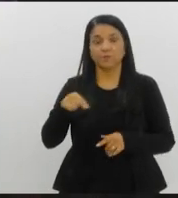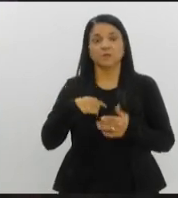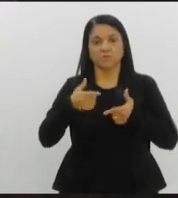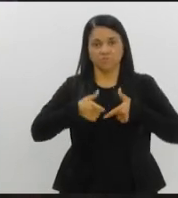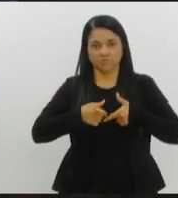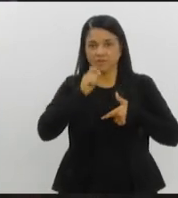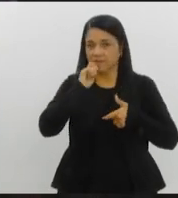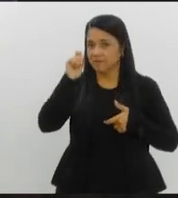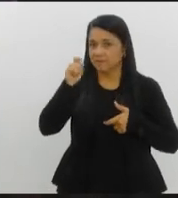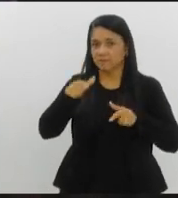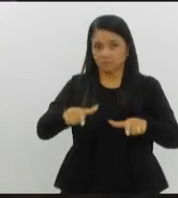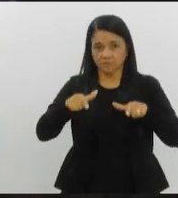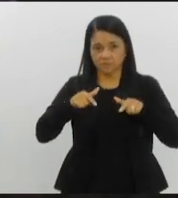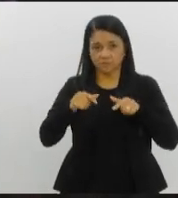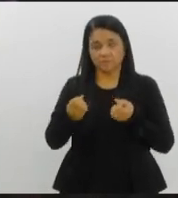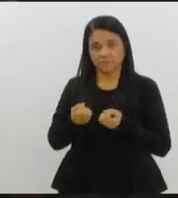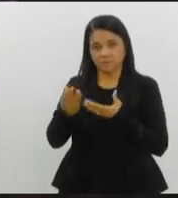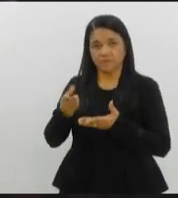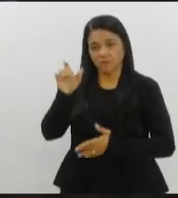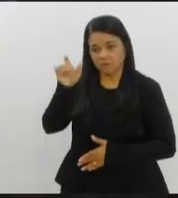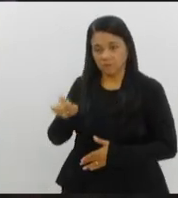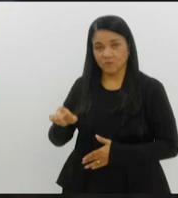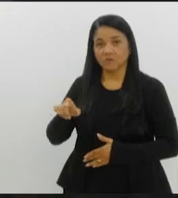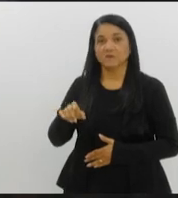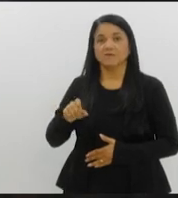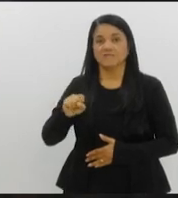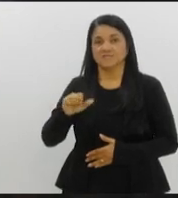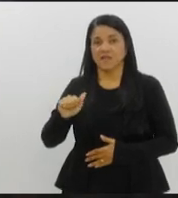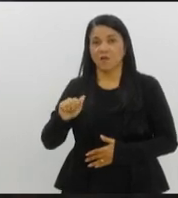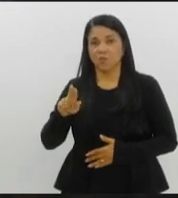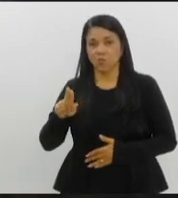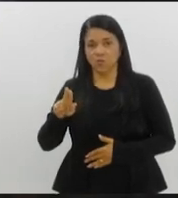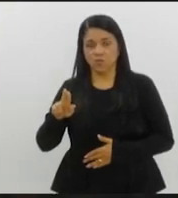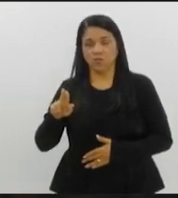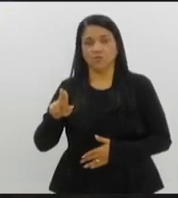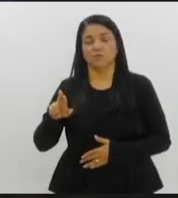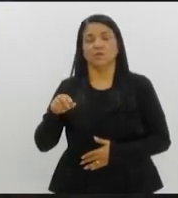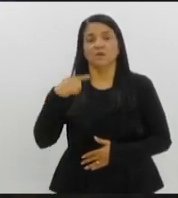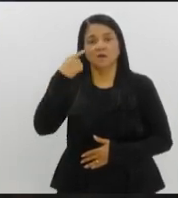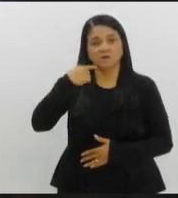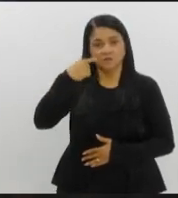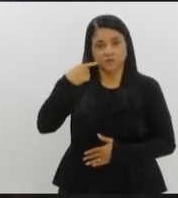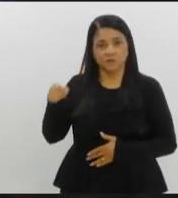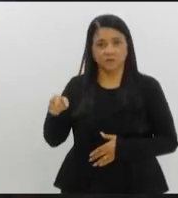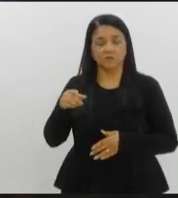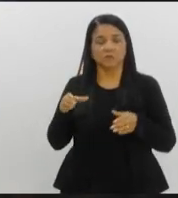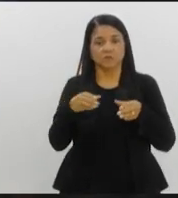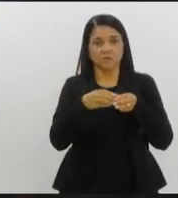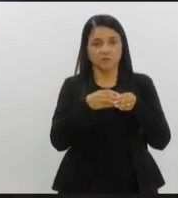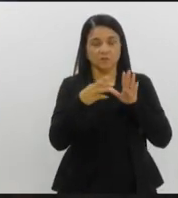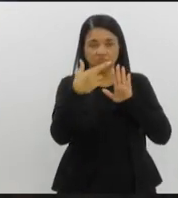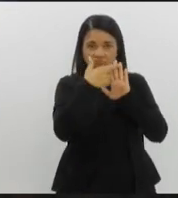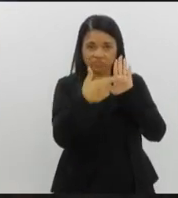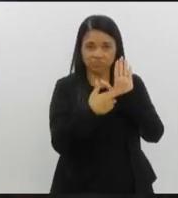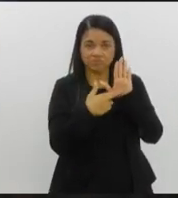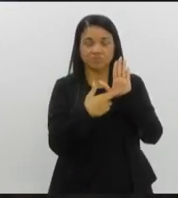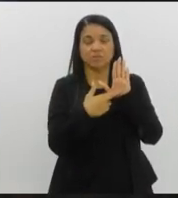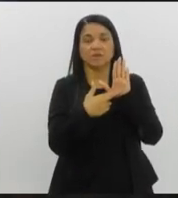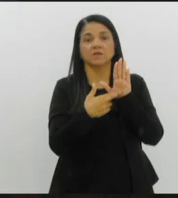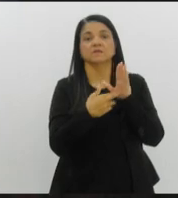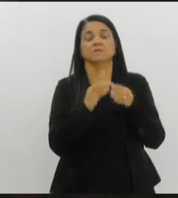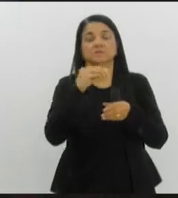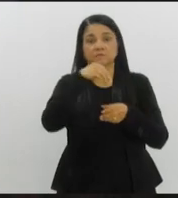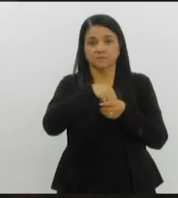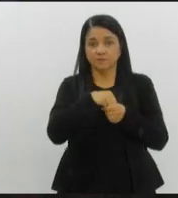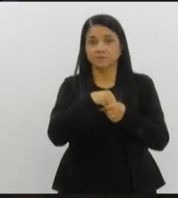Tiradentes e o respectivo diploma ao doutor Saul Tourinho Leal, advogado. Parecer da Comissão de Normas Internas e Proposições